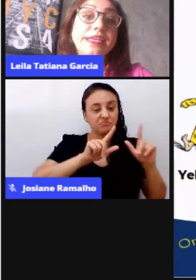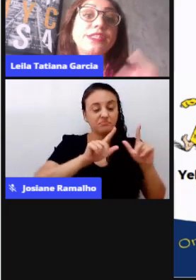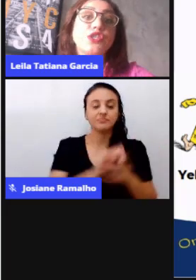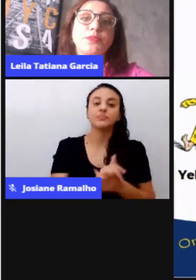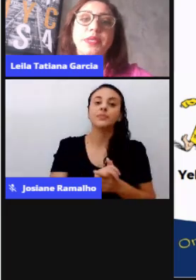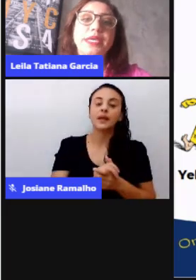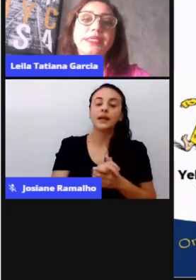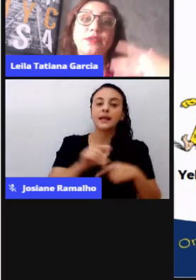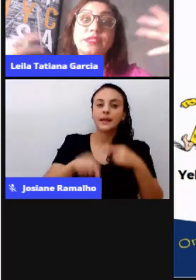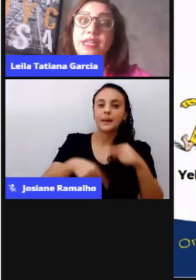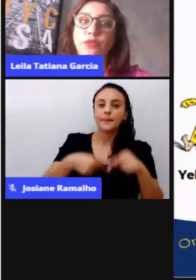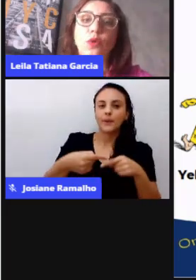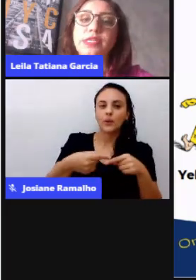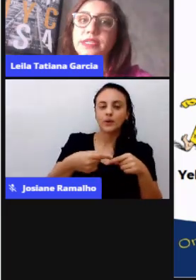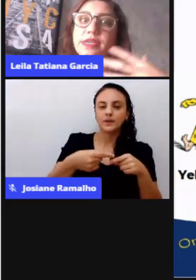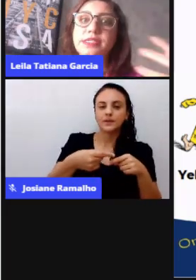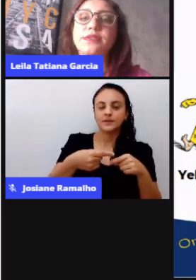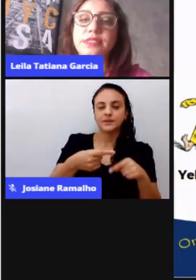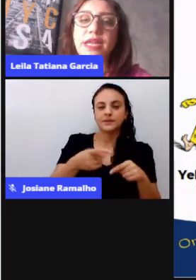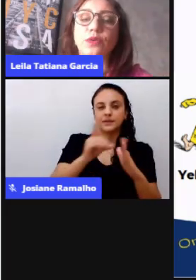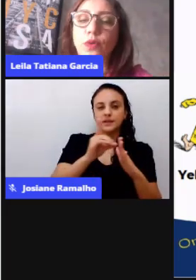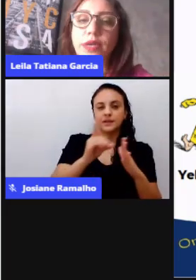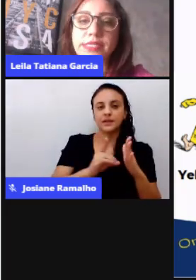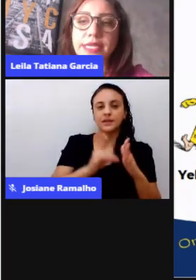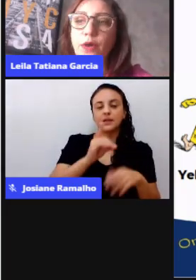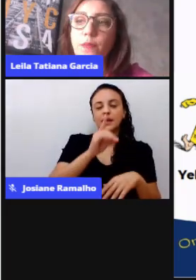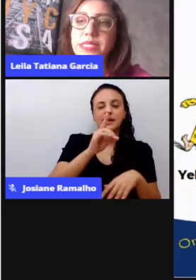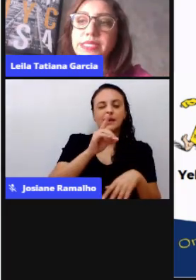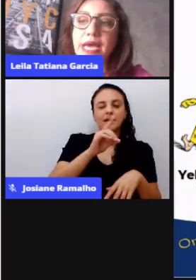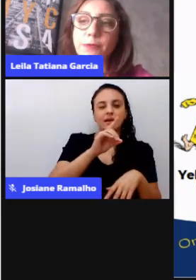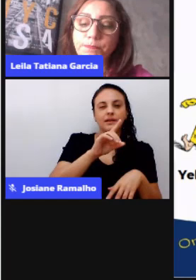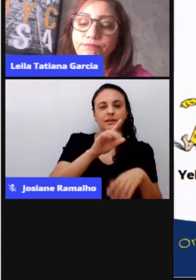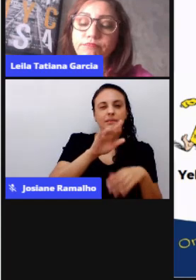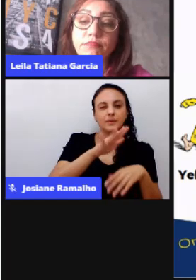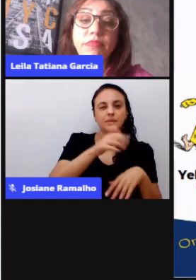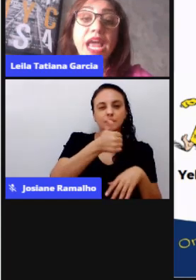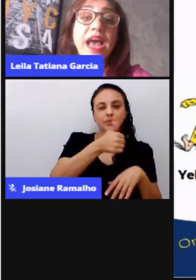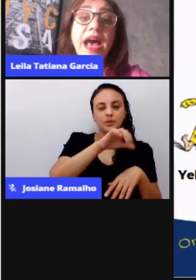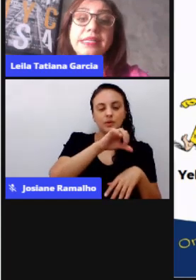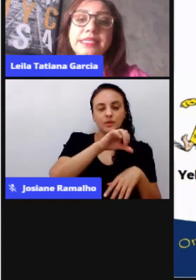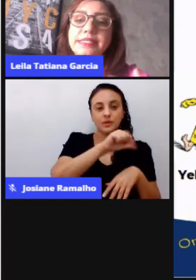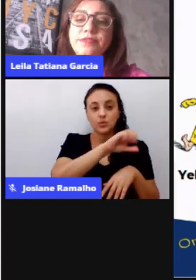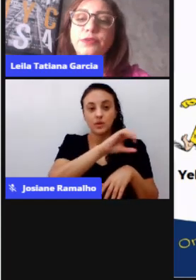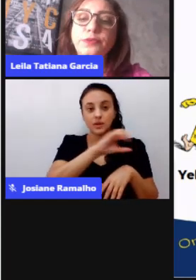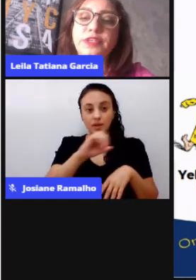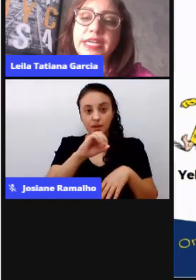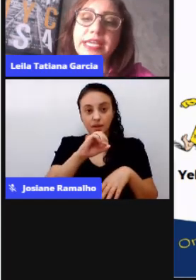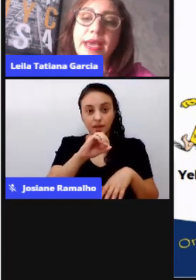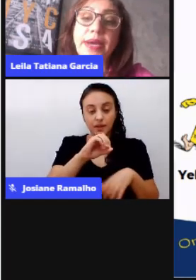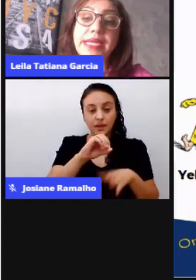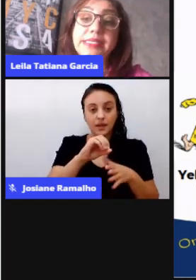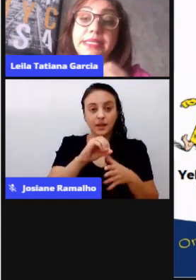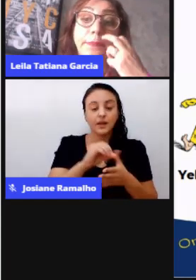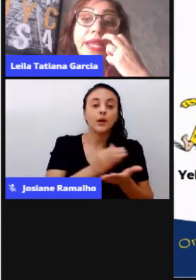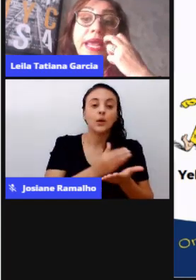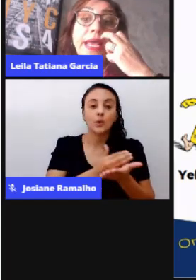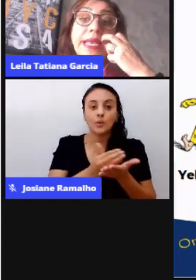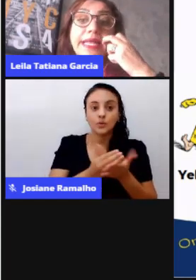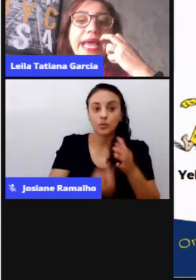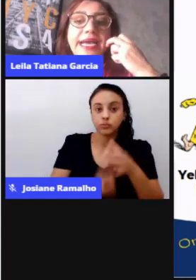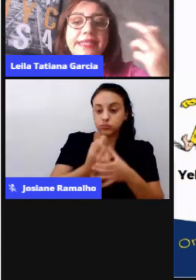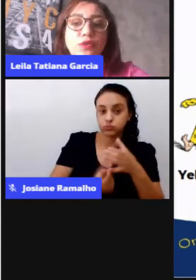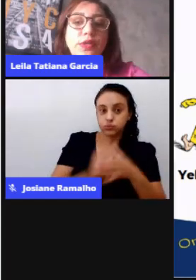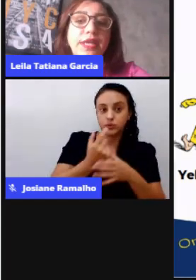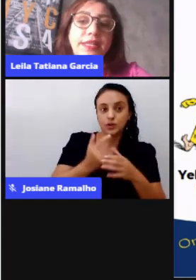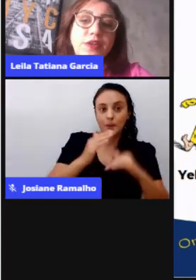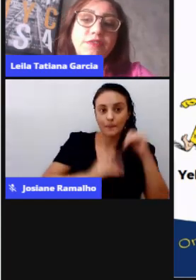80, grandes gibis, grandes ilustradores, né, começaram a se desenvolver e aparecer.